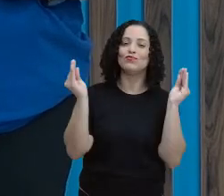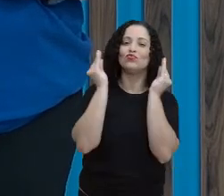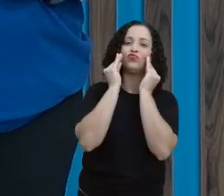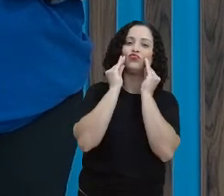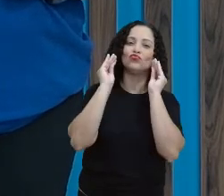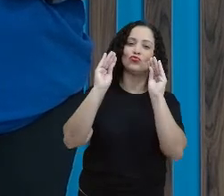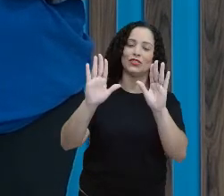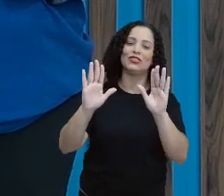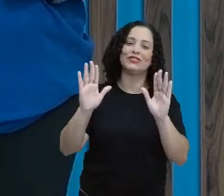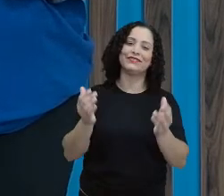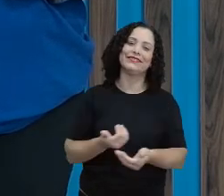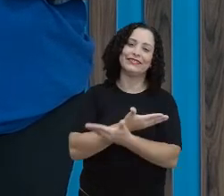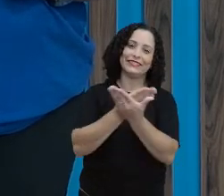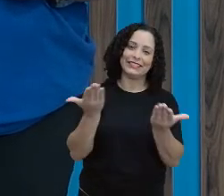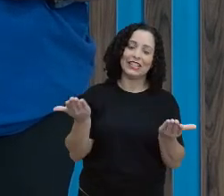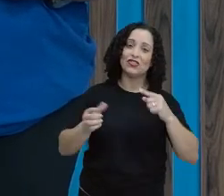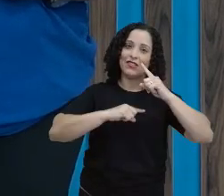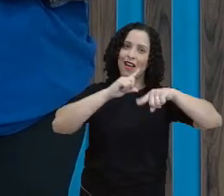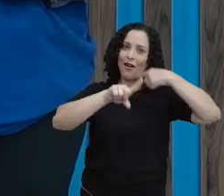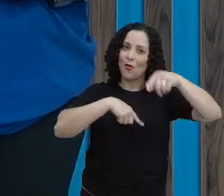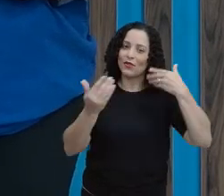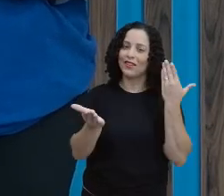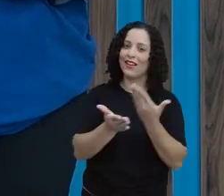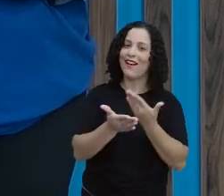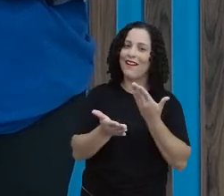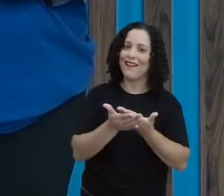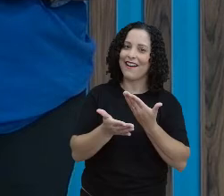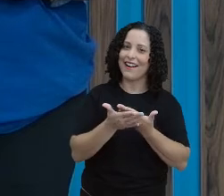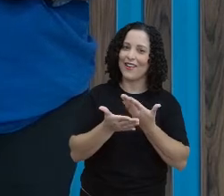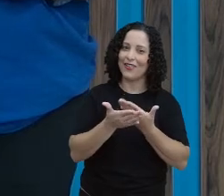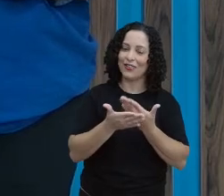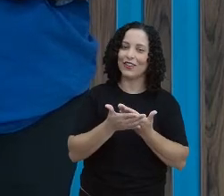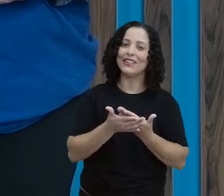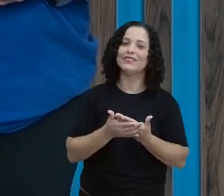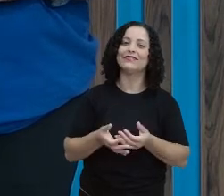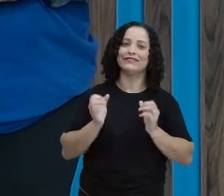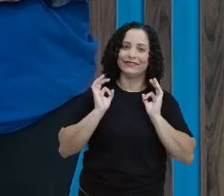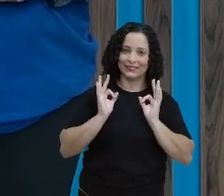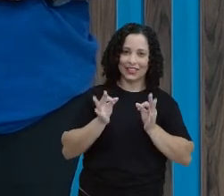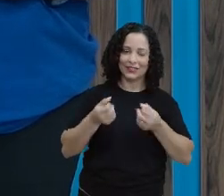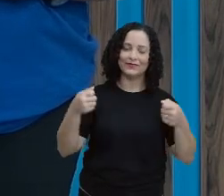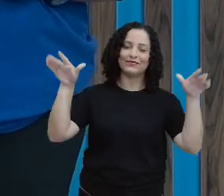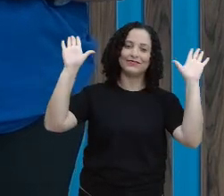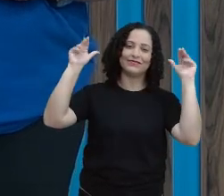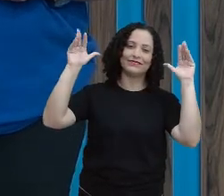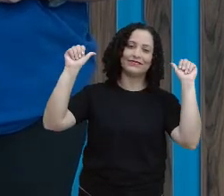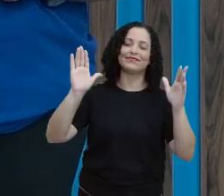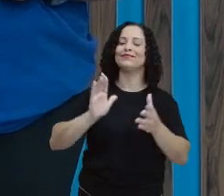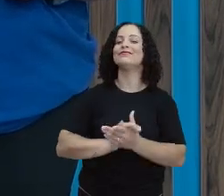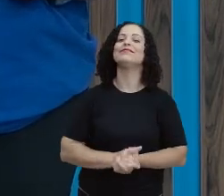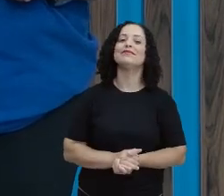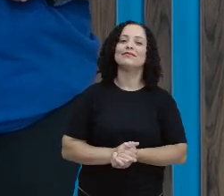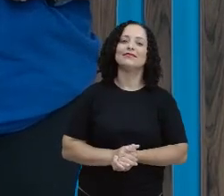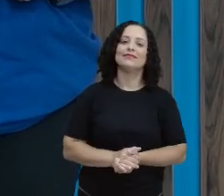vocês, até a próxima aula. Espero vocês com Engenharia Genética, segunda aula. Tchau, tchau.